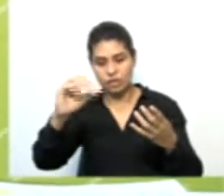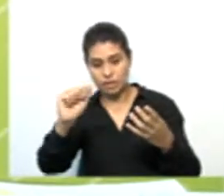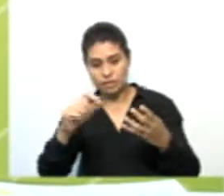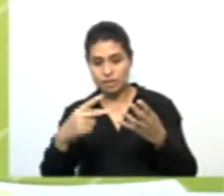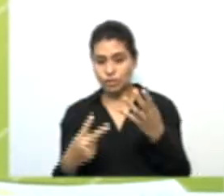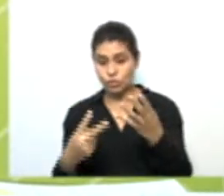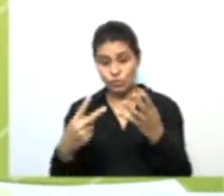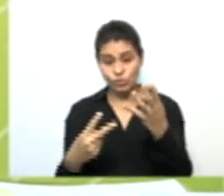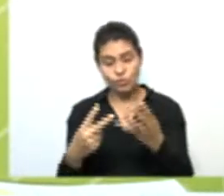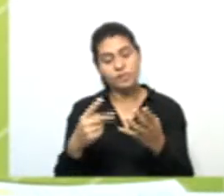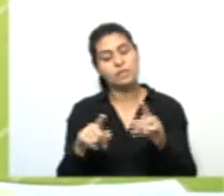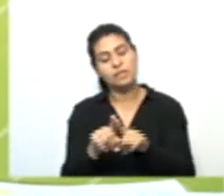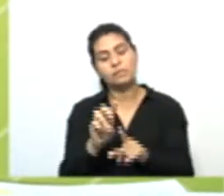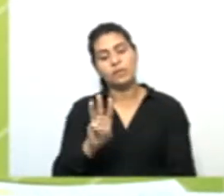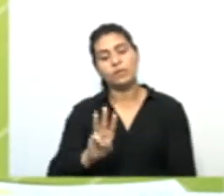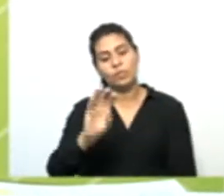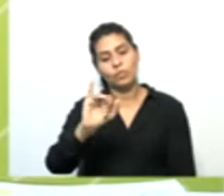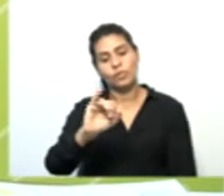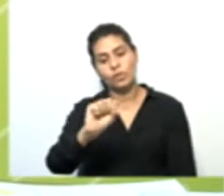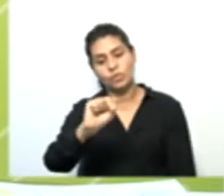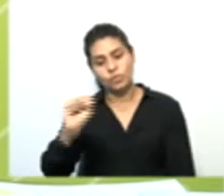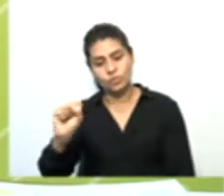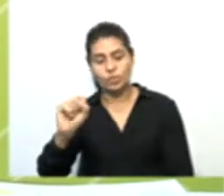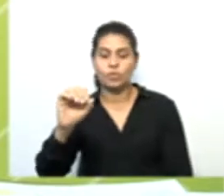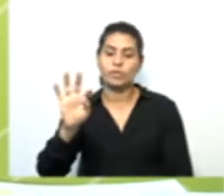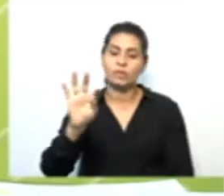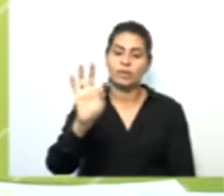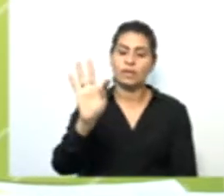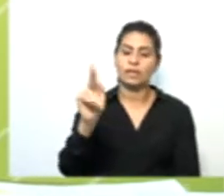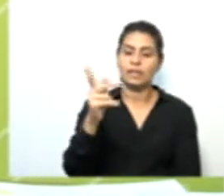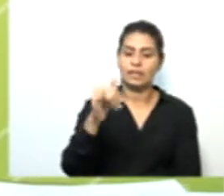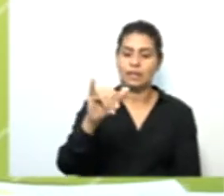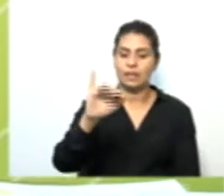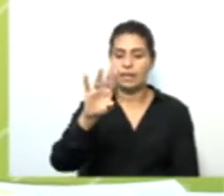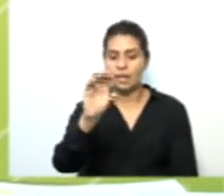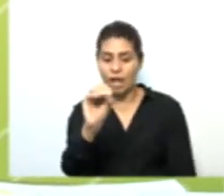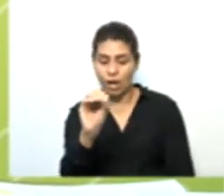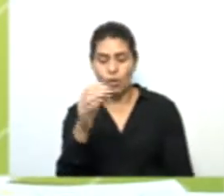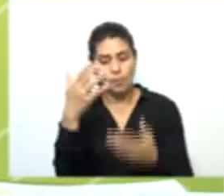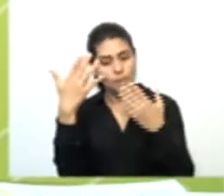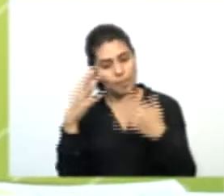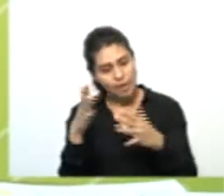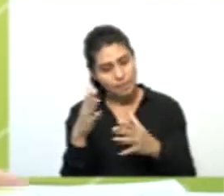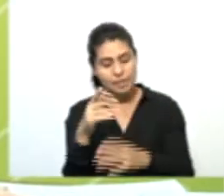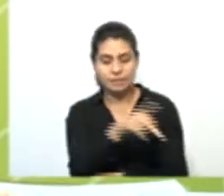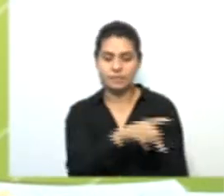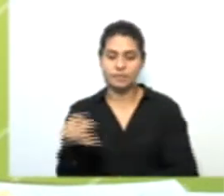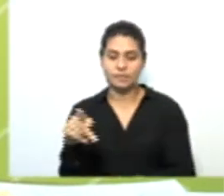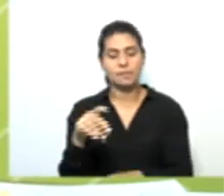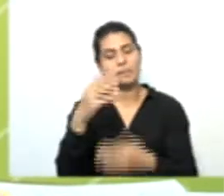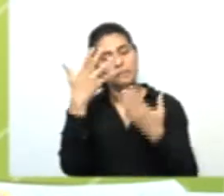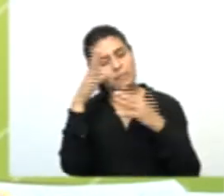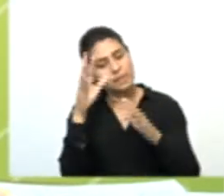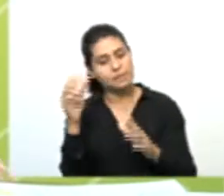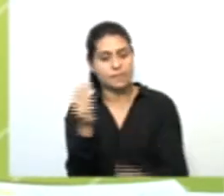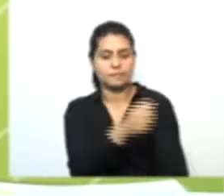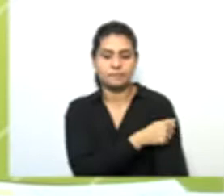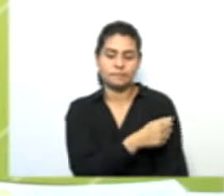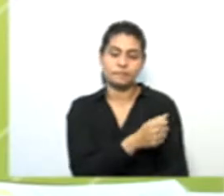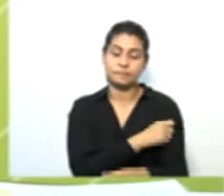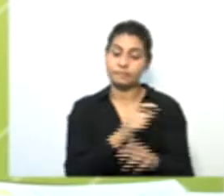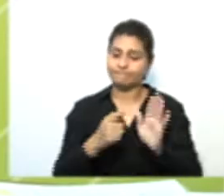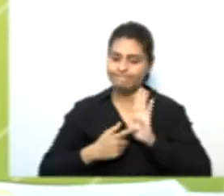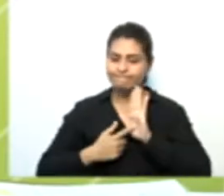Jéssica também, Wilson e Tylon. Parabéns, alunos, parabéns, professores que estiveram à frente